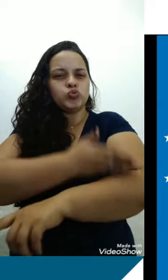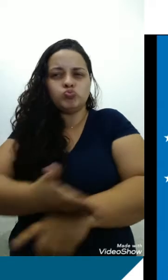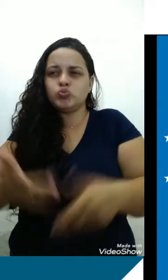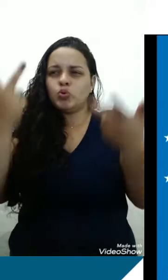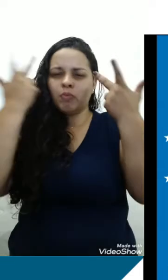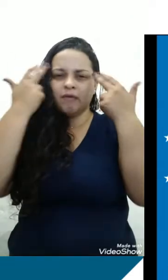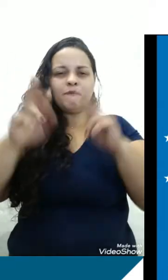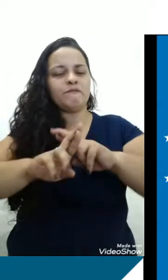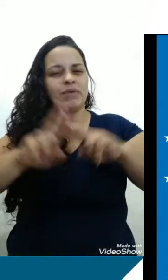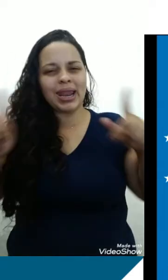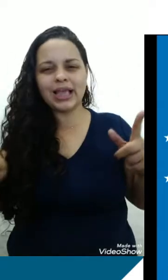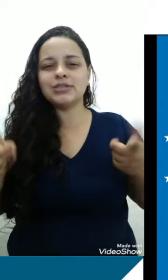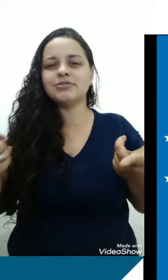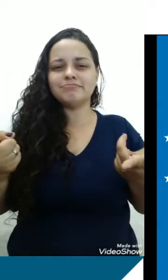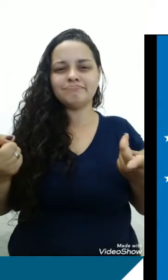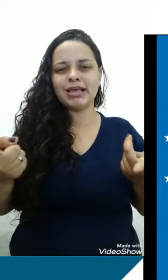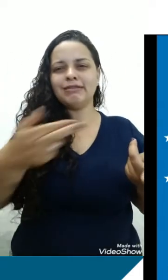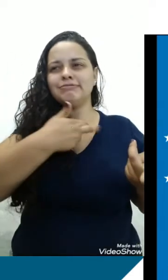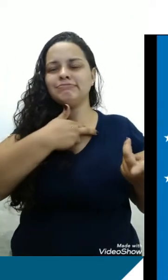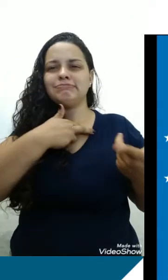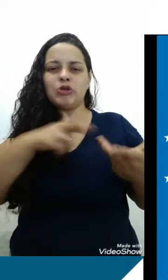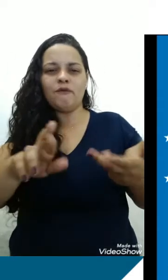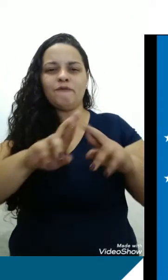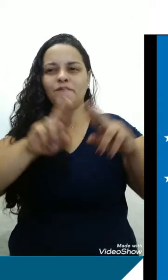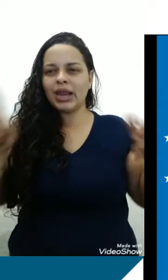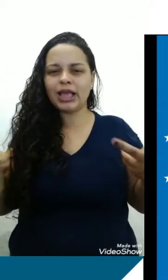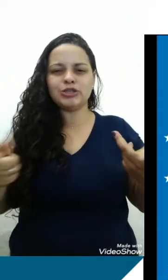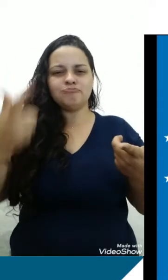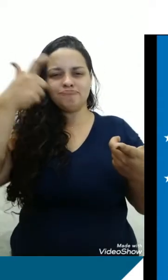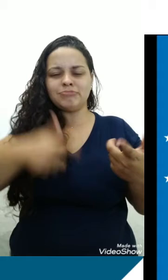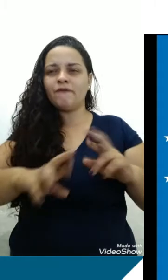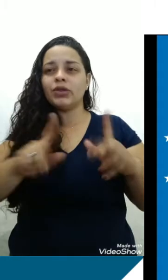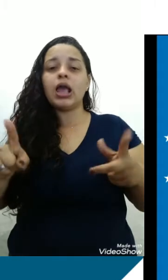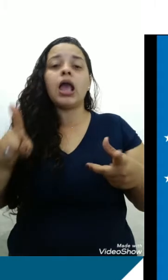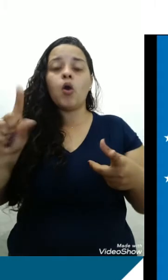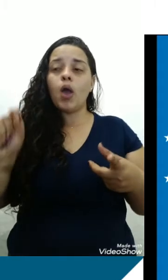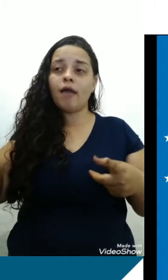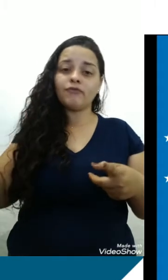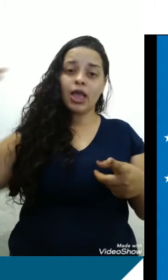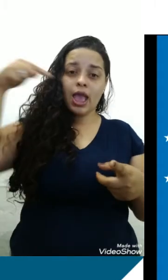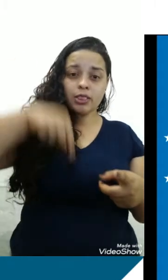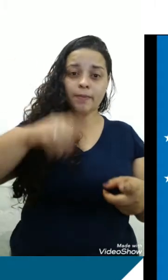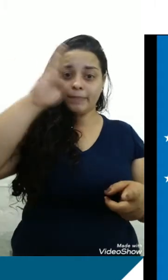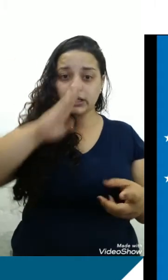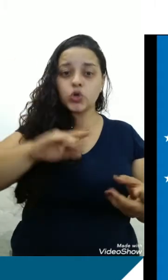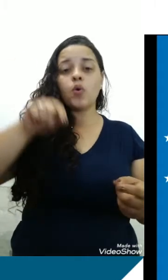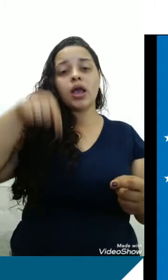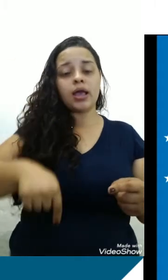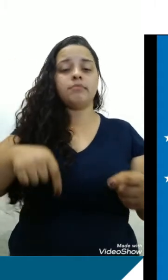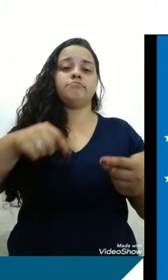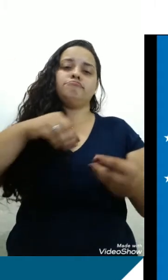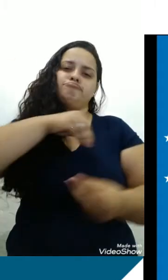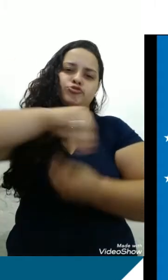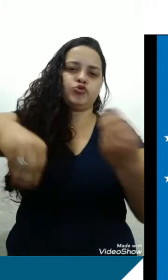diversos, né? Várias etnias diferentes que vieram para o Brasil e se mesclaram entre si e